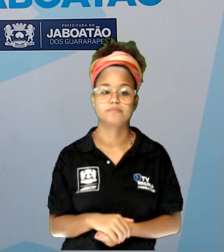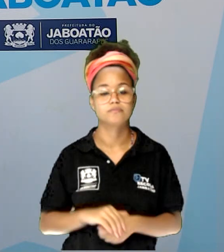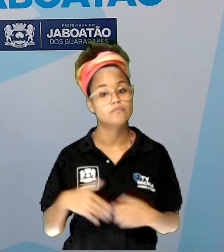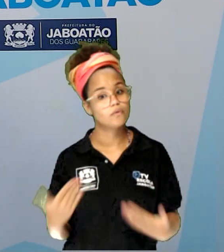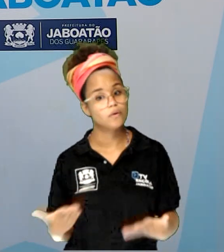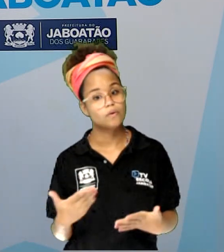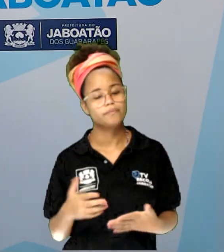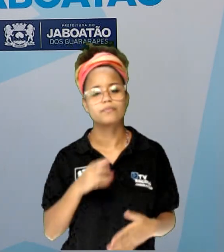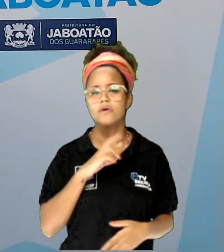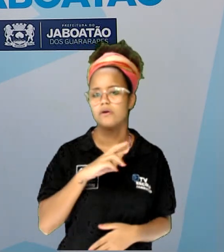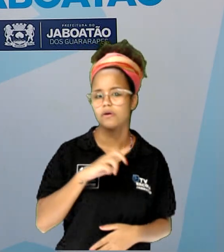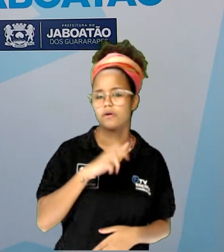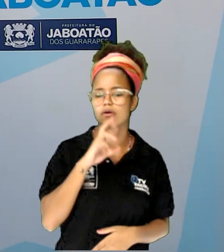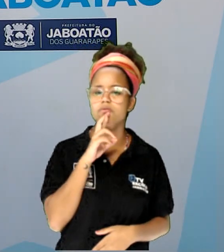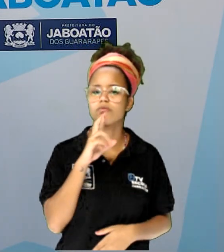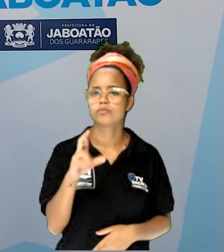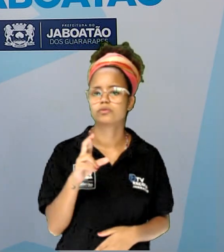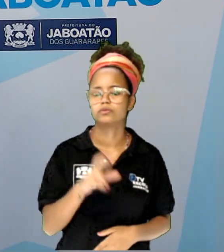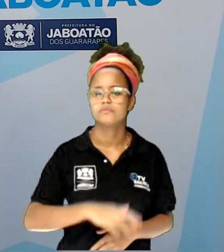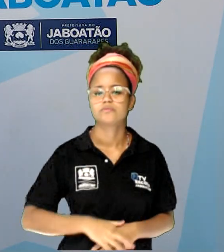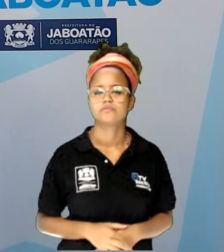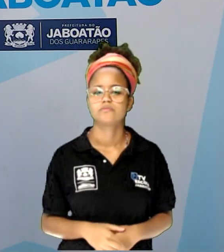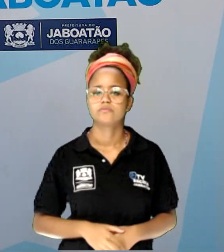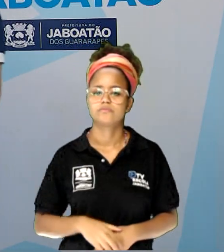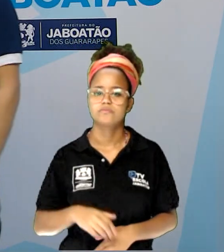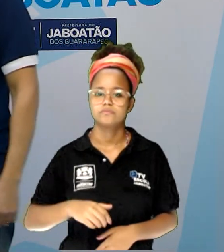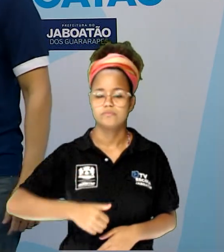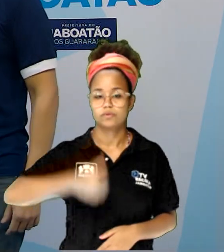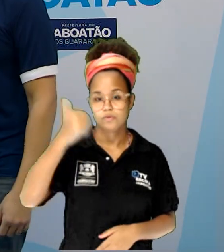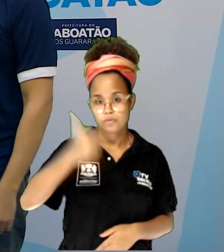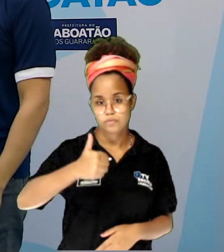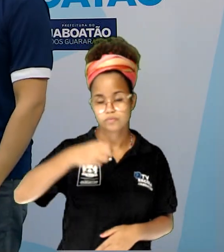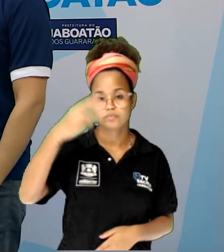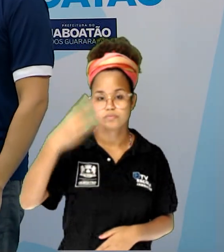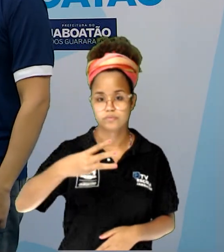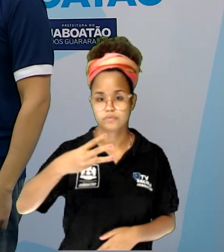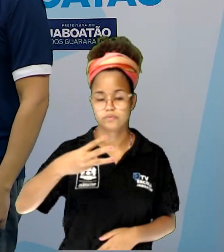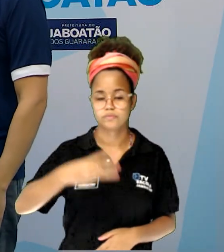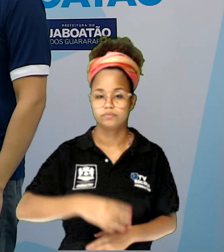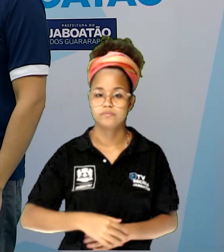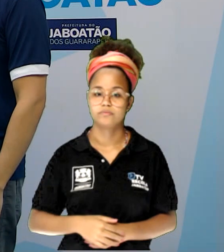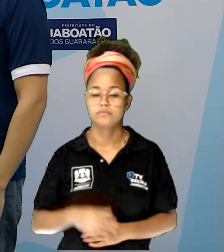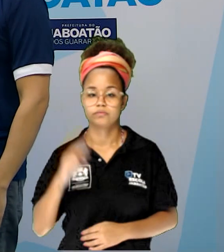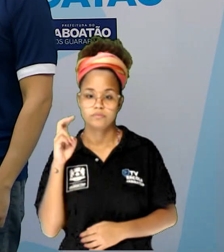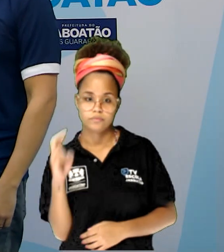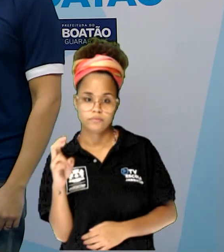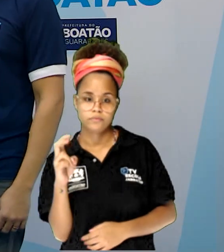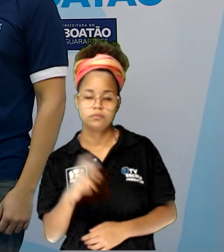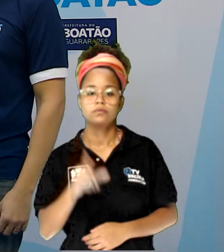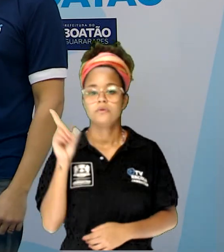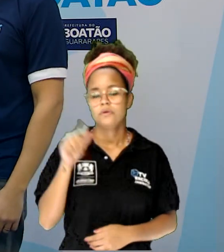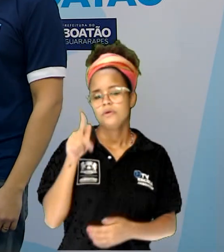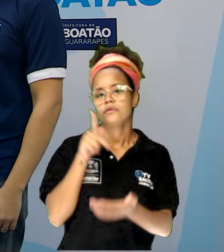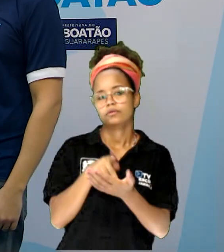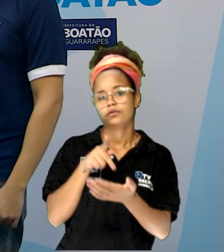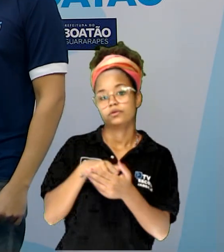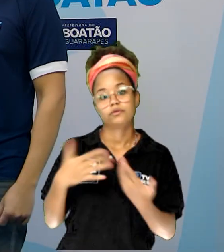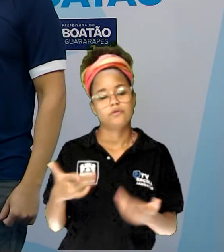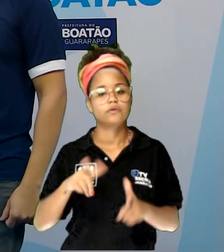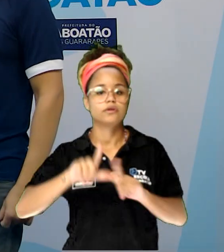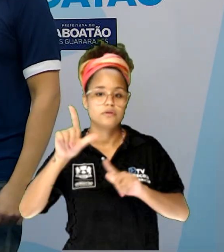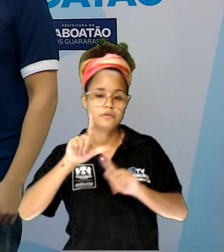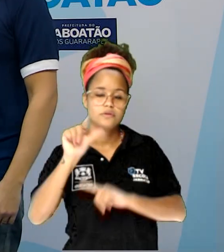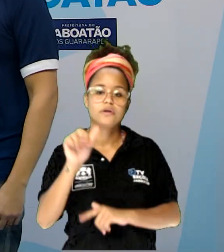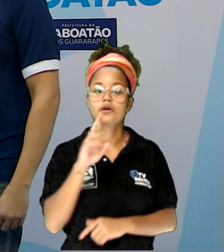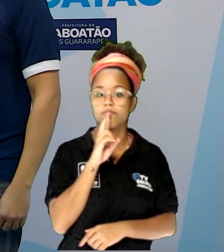Logo a gente chega à resposta aí, ó. Os itens 1, 3 e 5, né, são verdadeiros, então a letra A é a